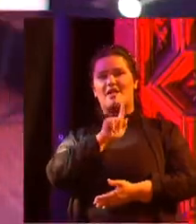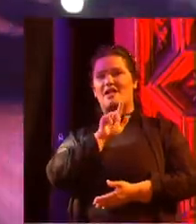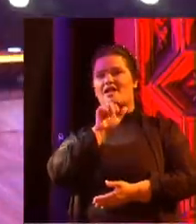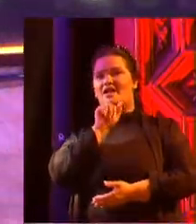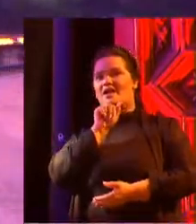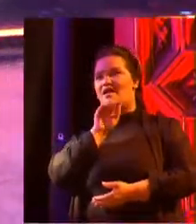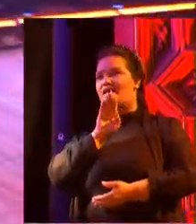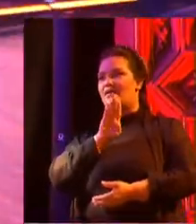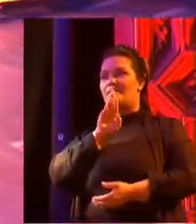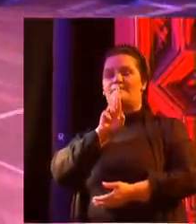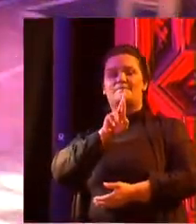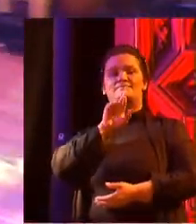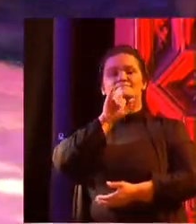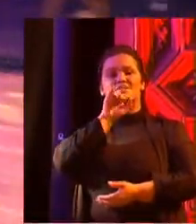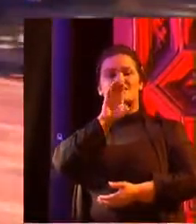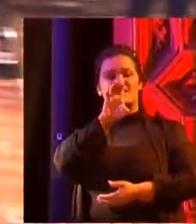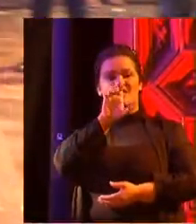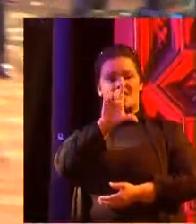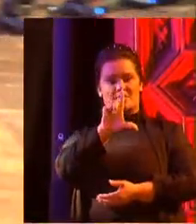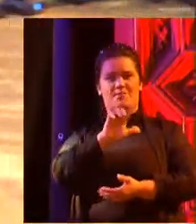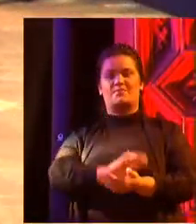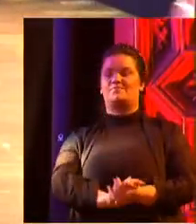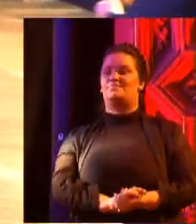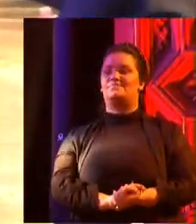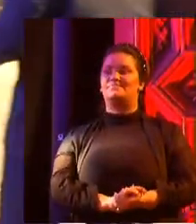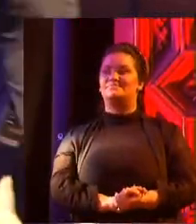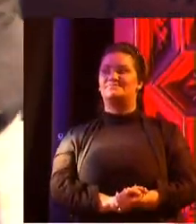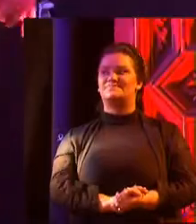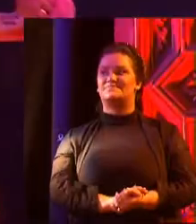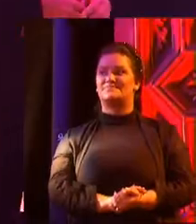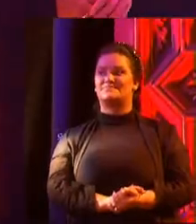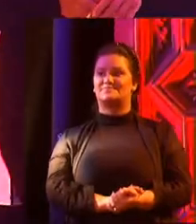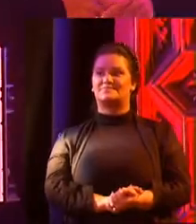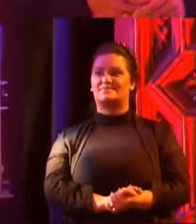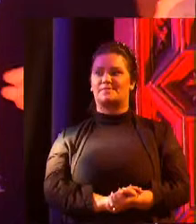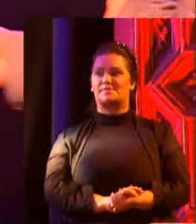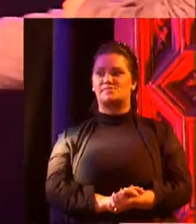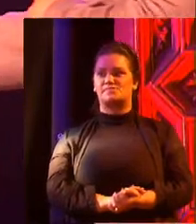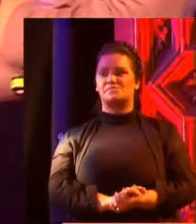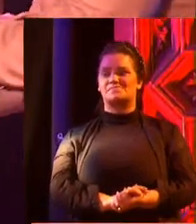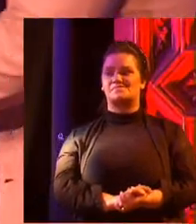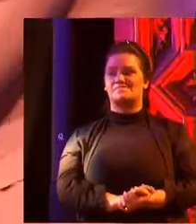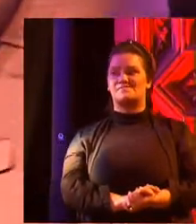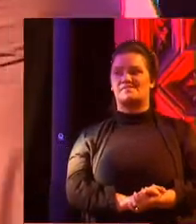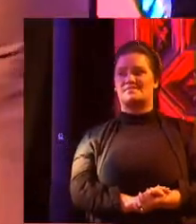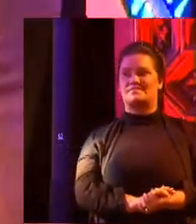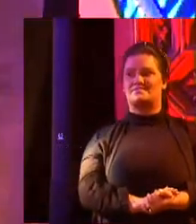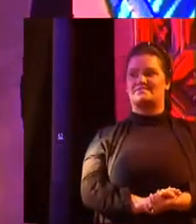Por favor, Daniel.